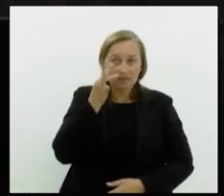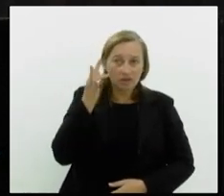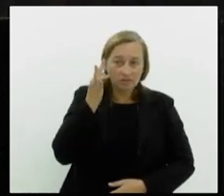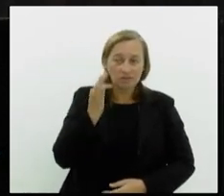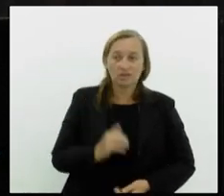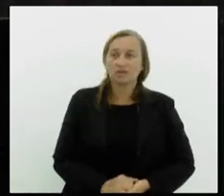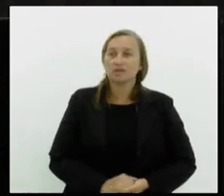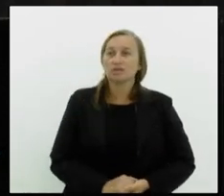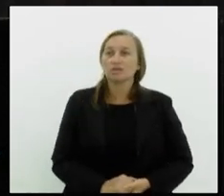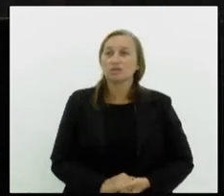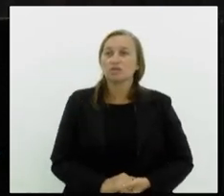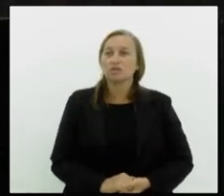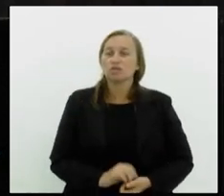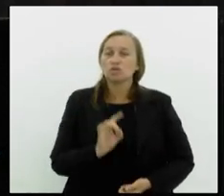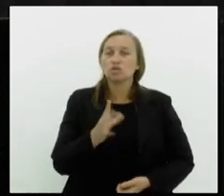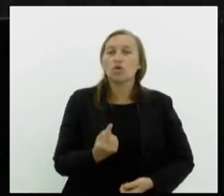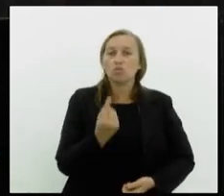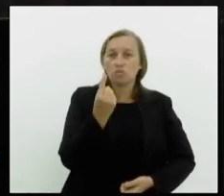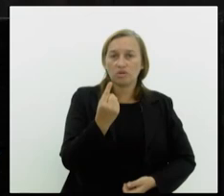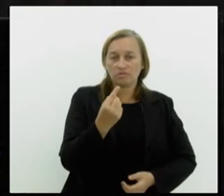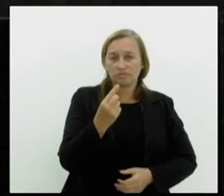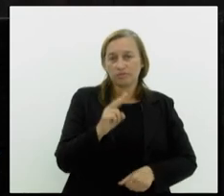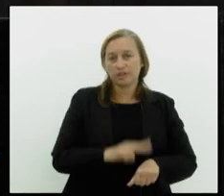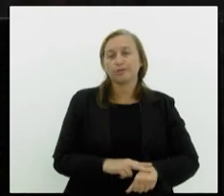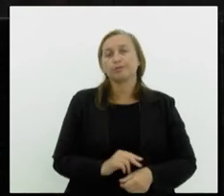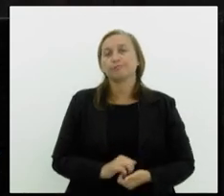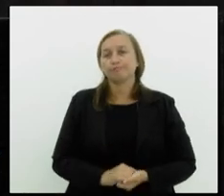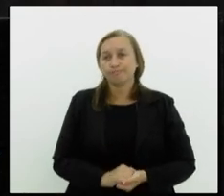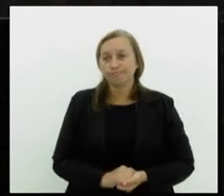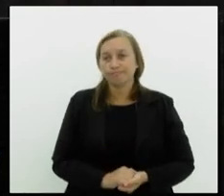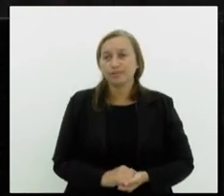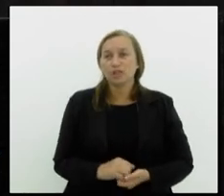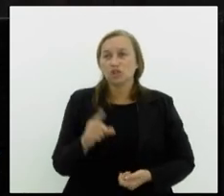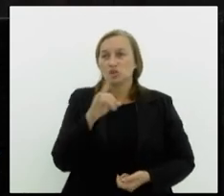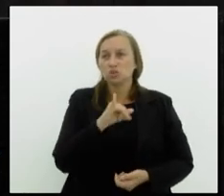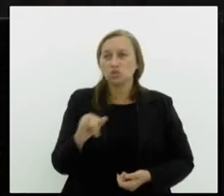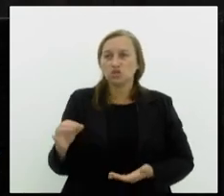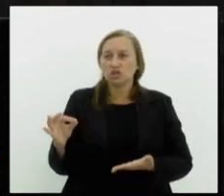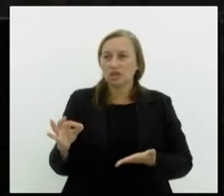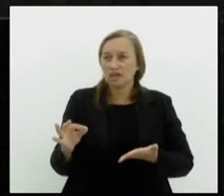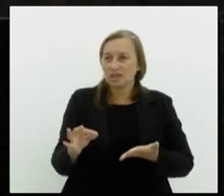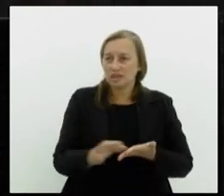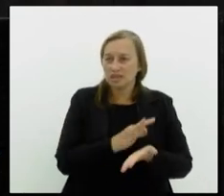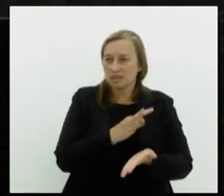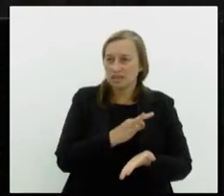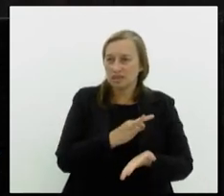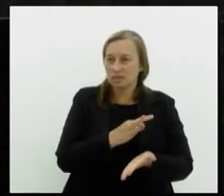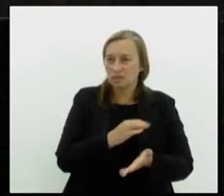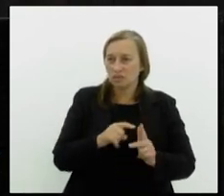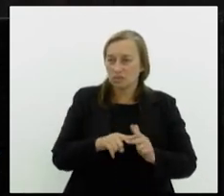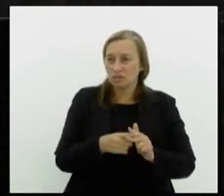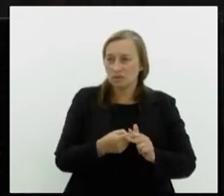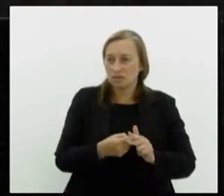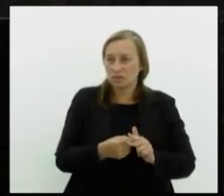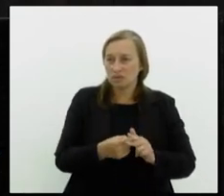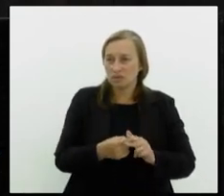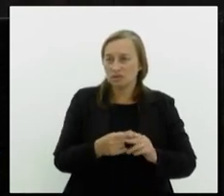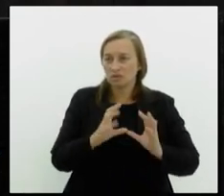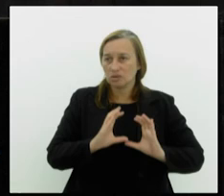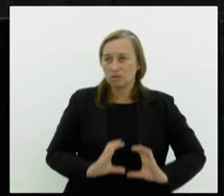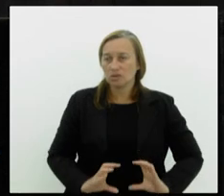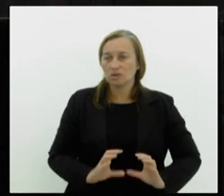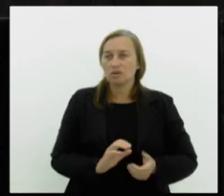uma única vez. Foi no dia da assinatura do termo de ajuste de conduta